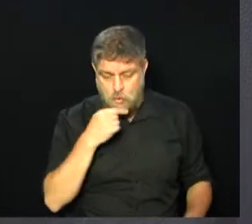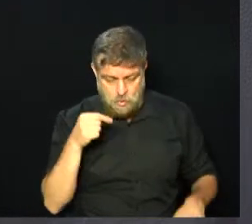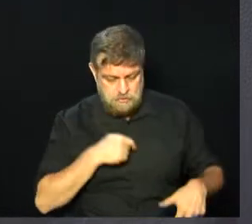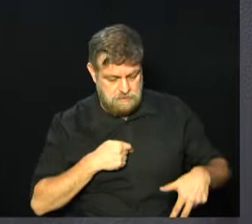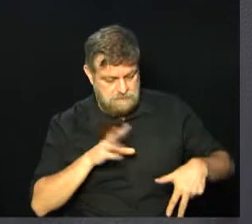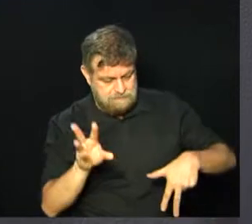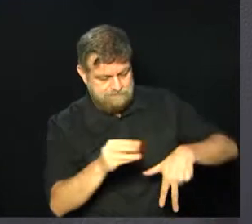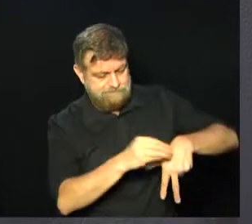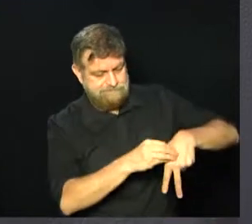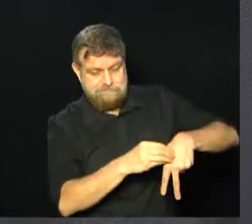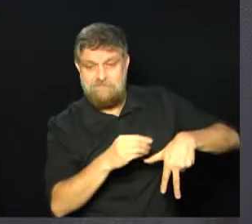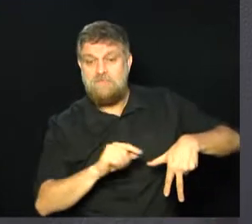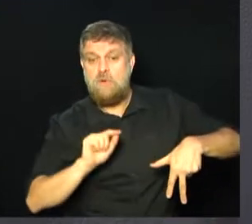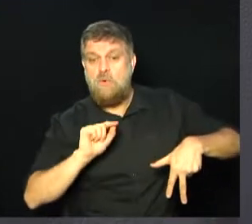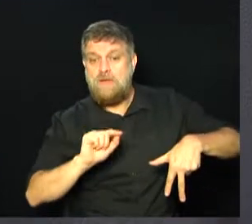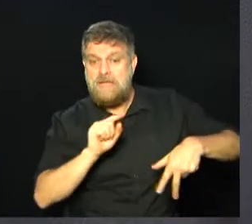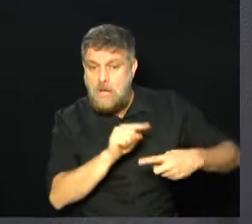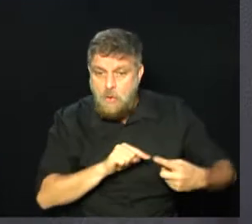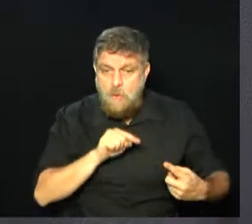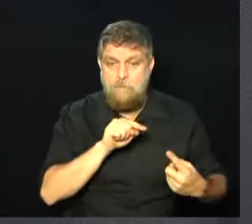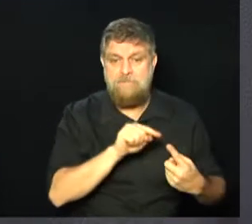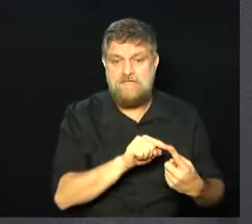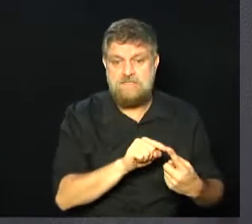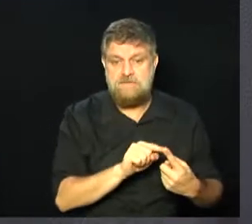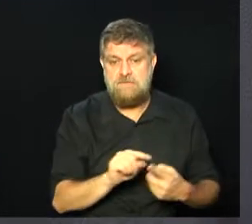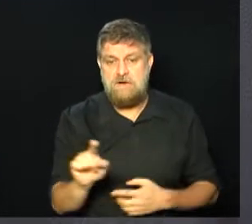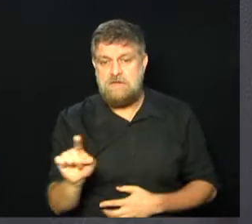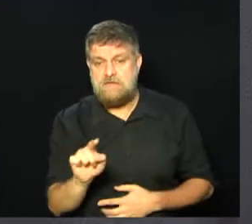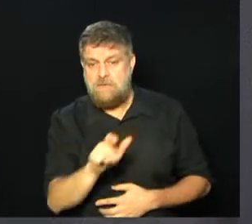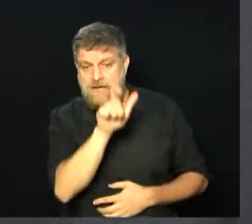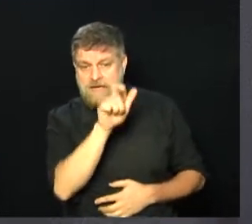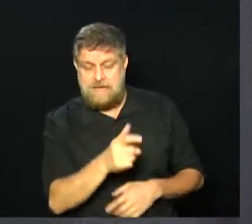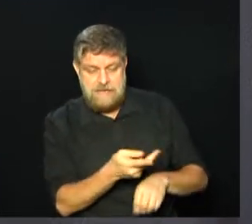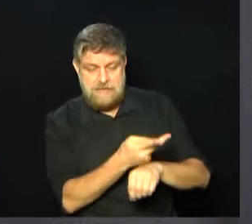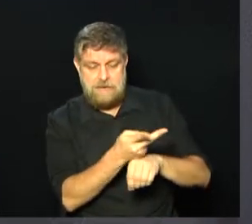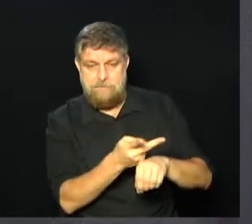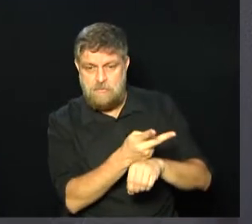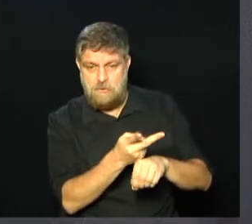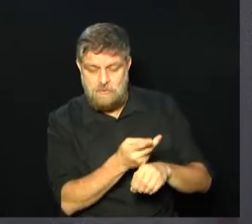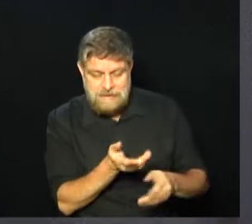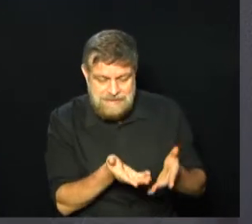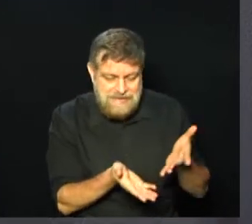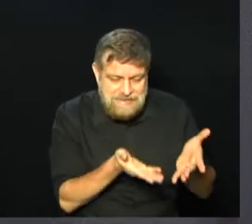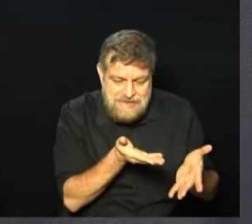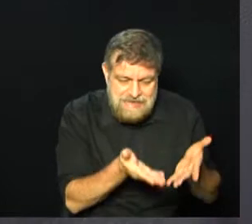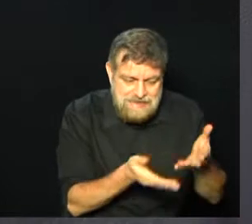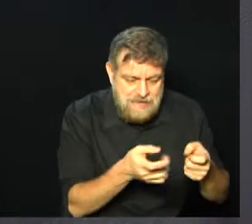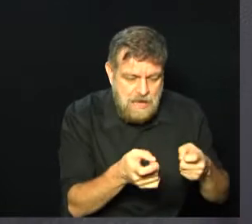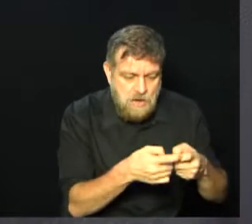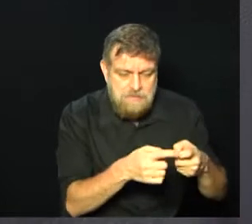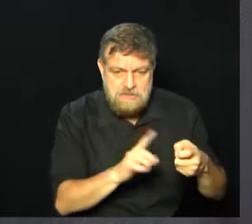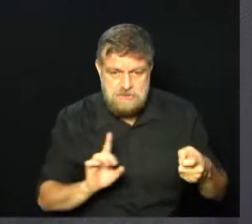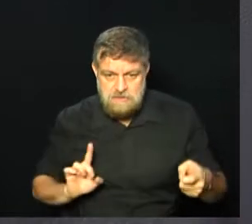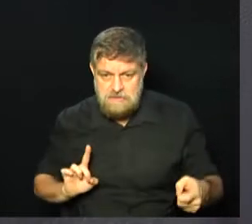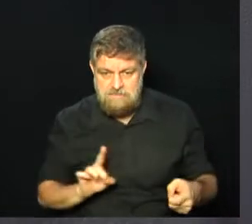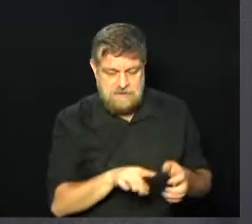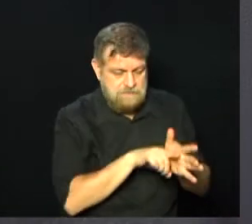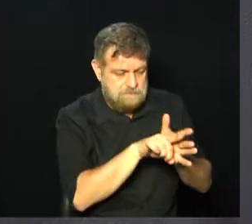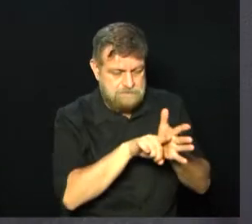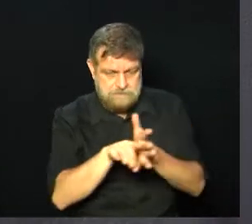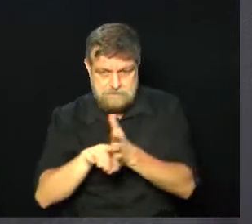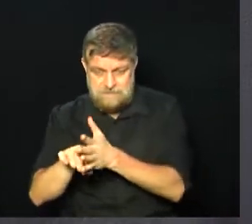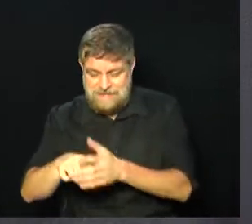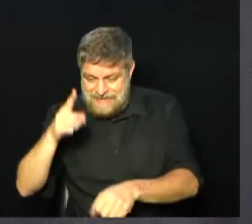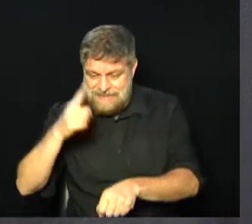que as pessoas entendessem que o objetivo não é que ele busque esse atendimento ou que ele vá ao médico para fazer esse rastreamento quando ele tiver